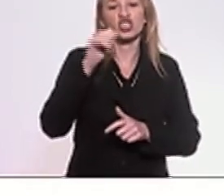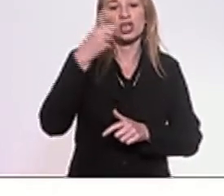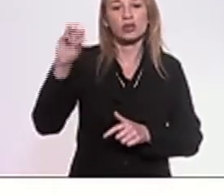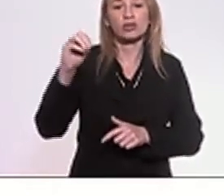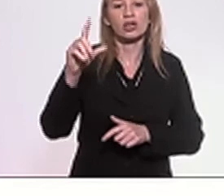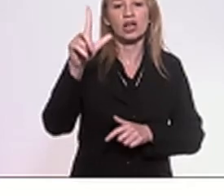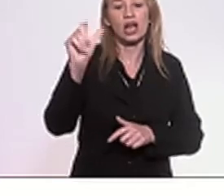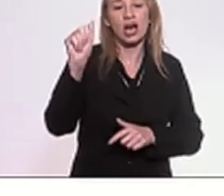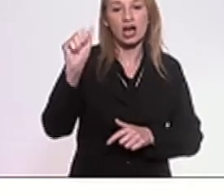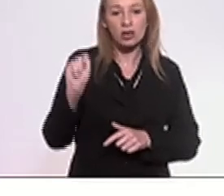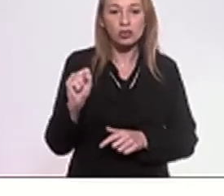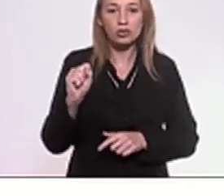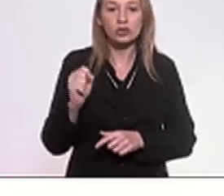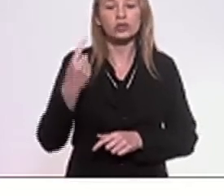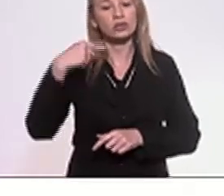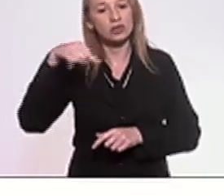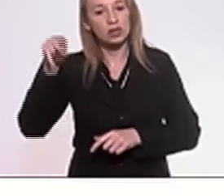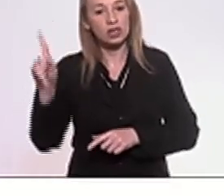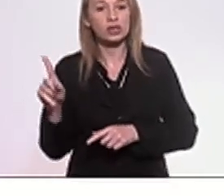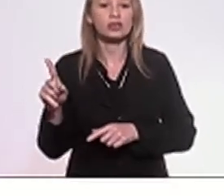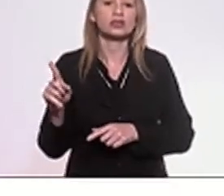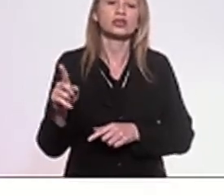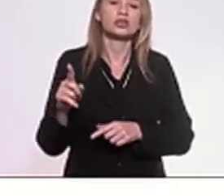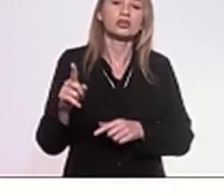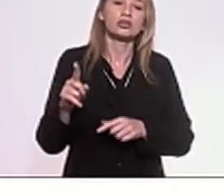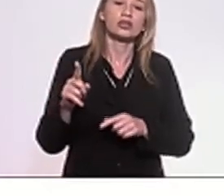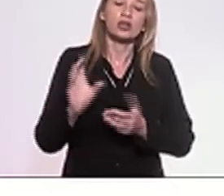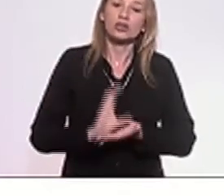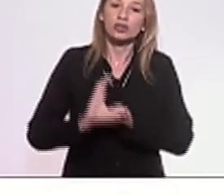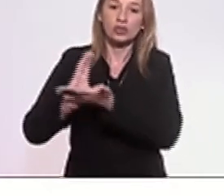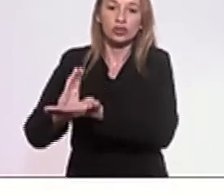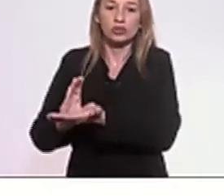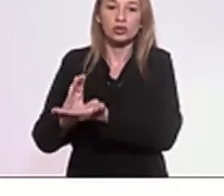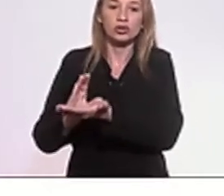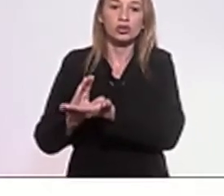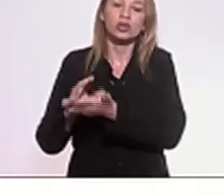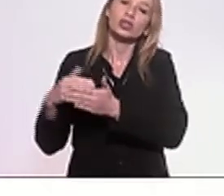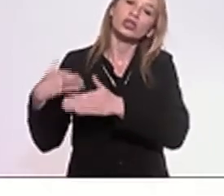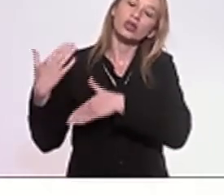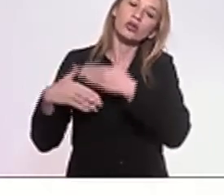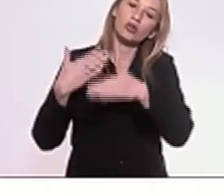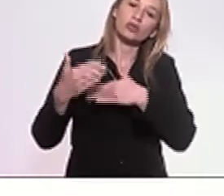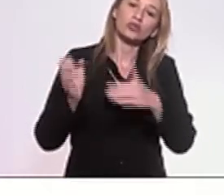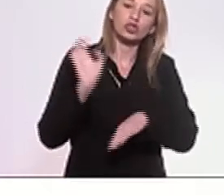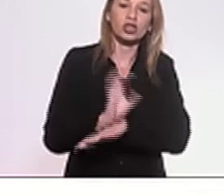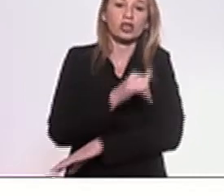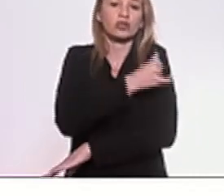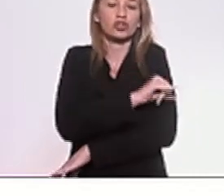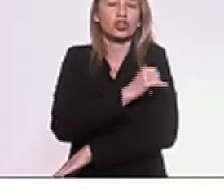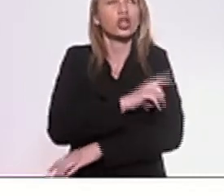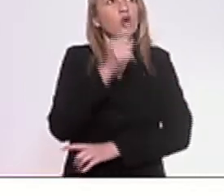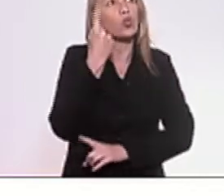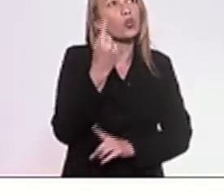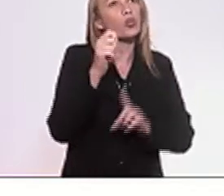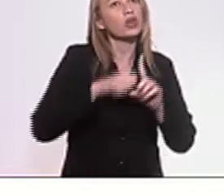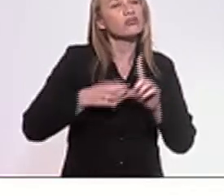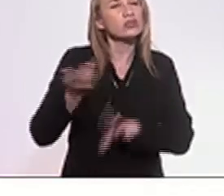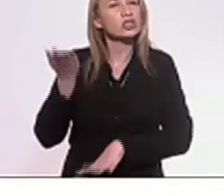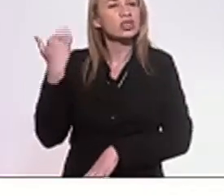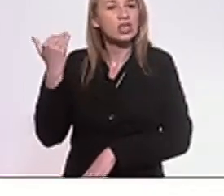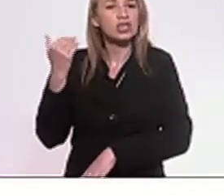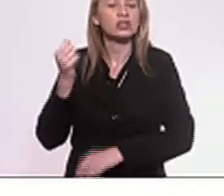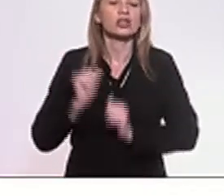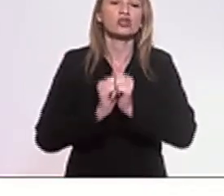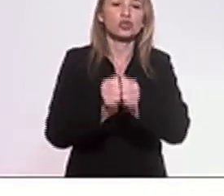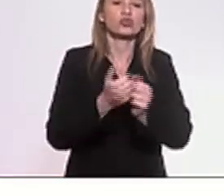algumas benfeitorias, levando lá alguns investimentos, e assim tem feito ao longo do estado do Rio de Janeiro. Há um mês atrás eu pude estar junto com